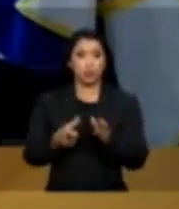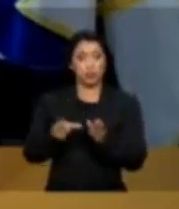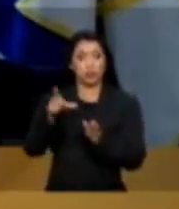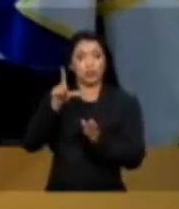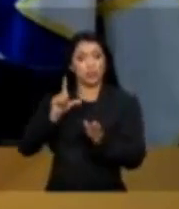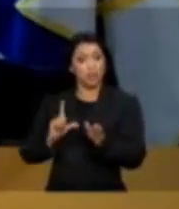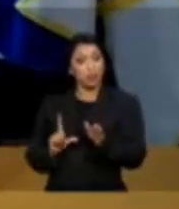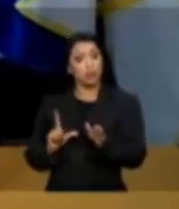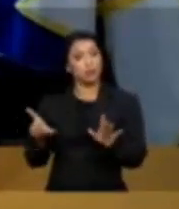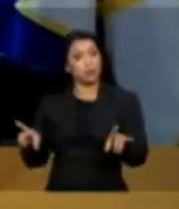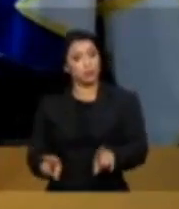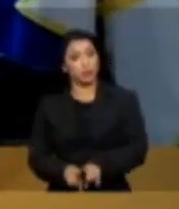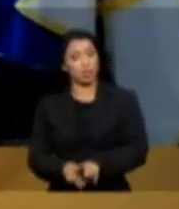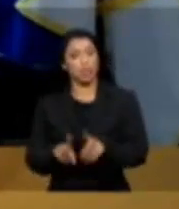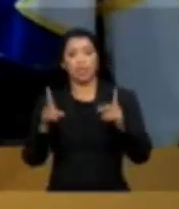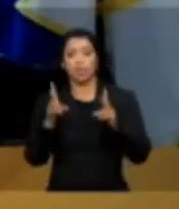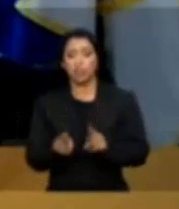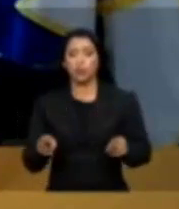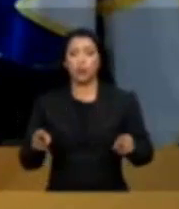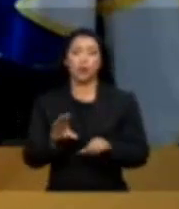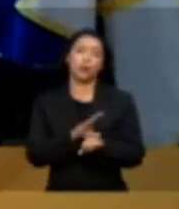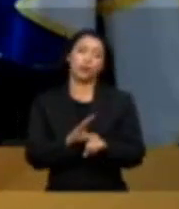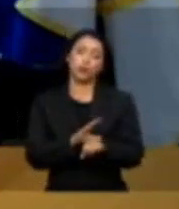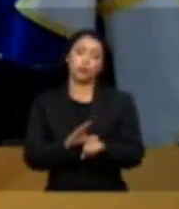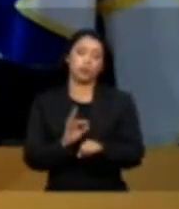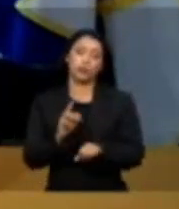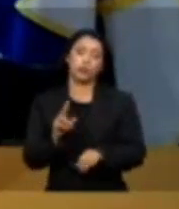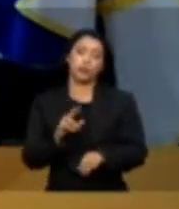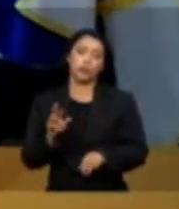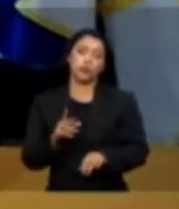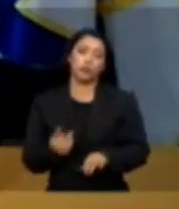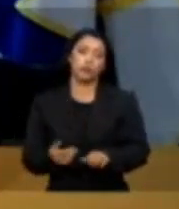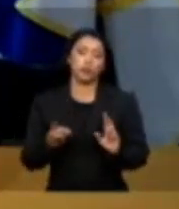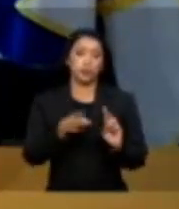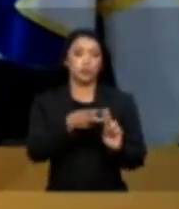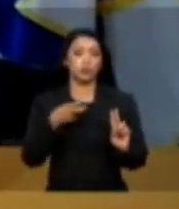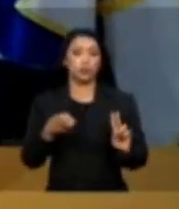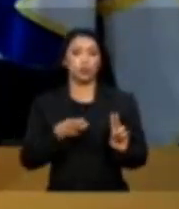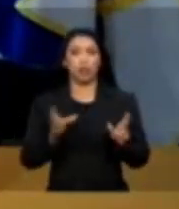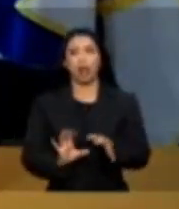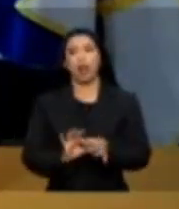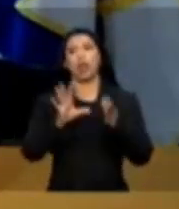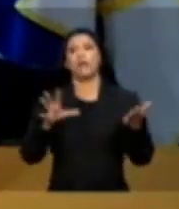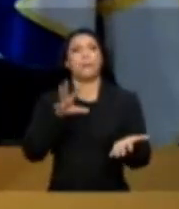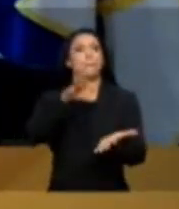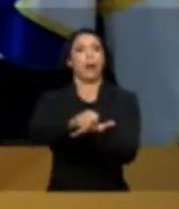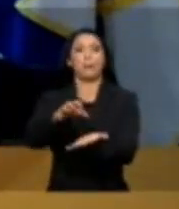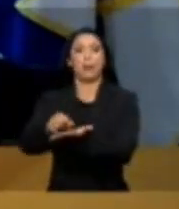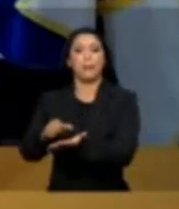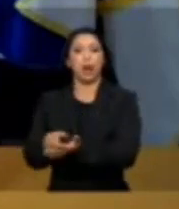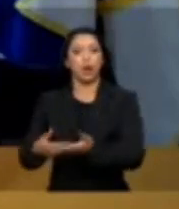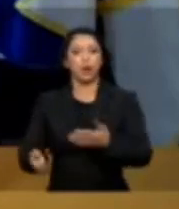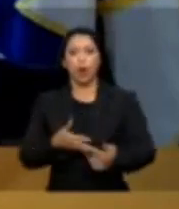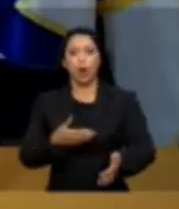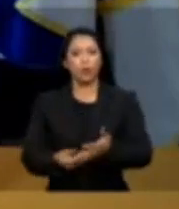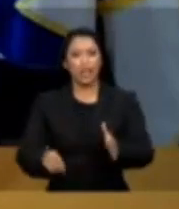Da mesma forma, o Constituinte não deu aos indígenas um salvo-conduto para ocupar sucessivamente qualquer terra